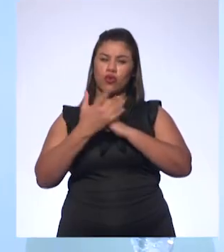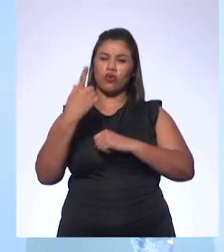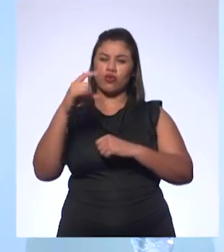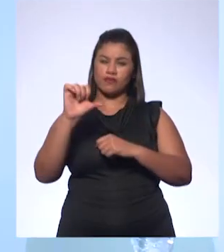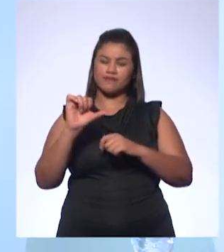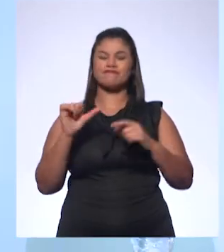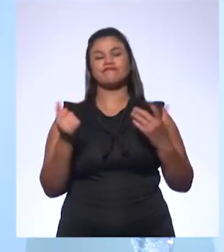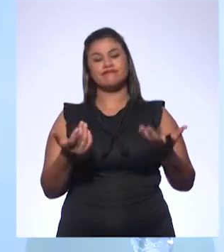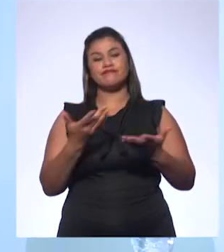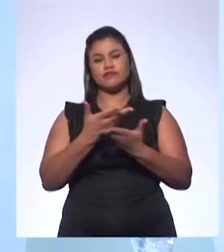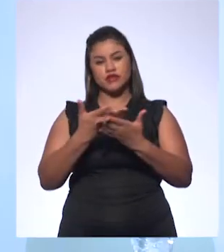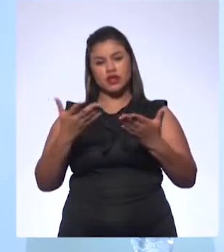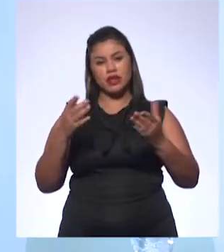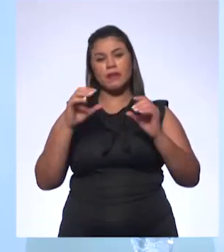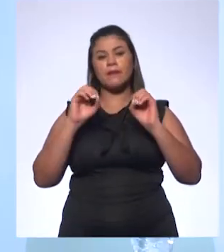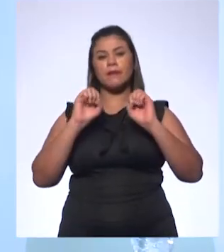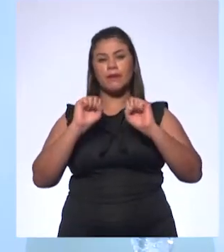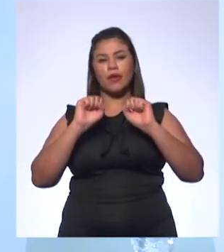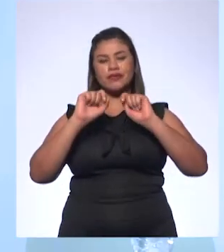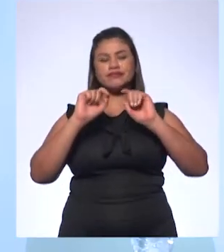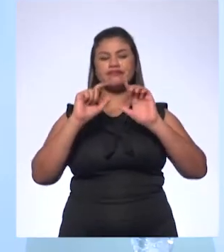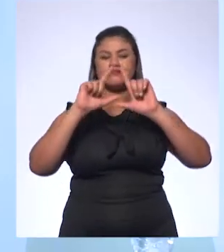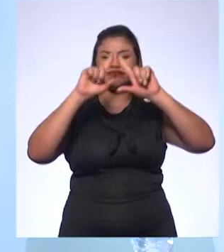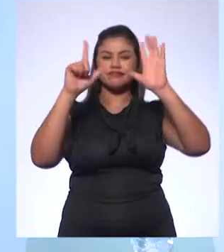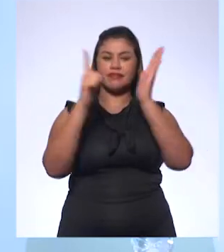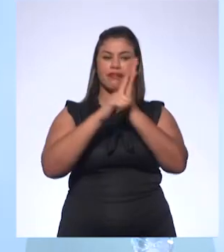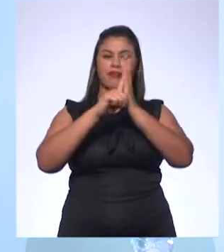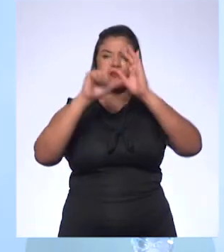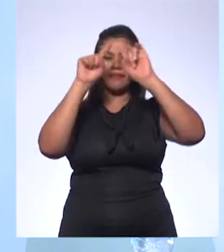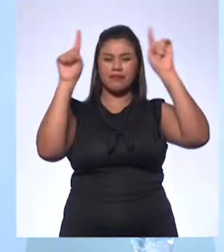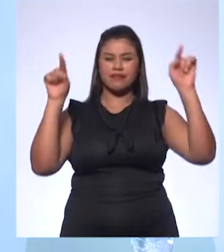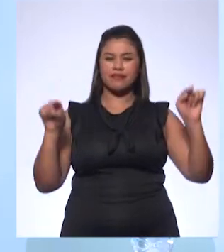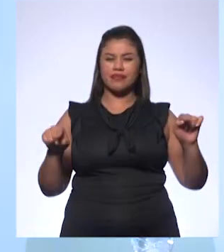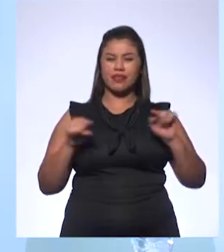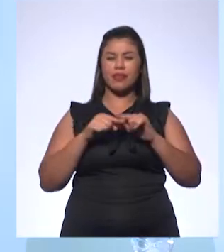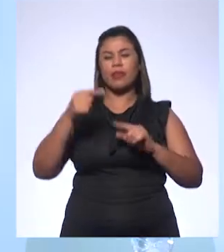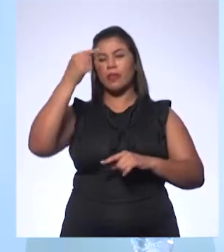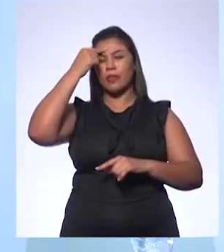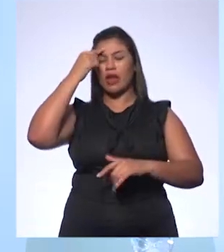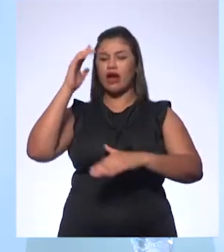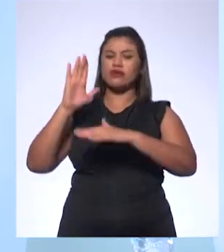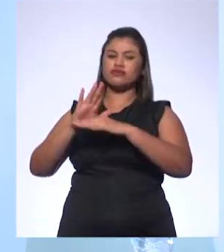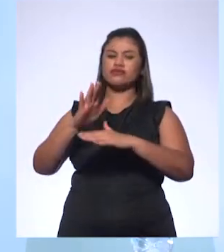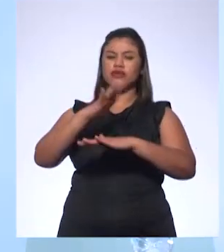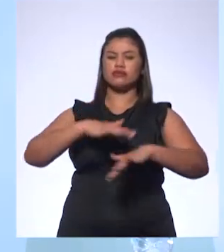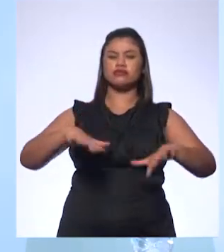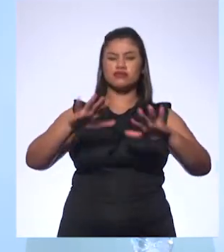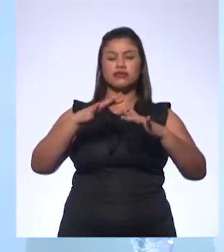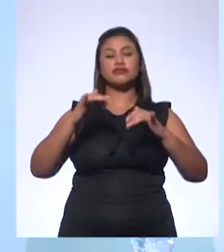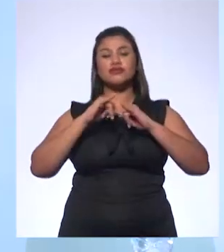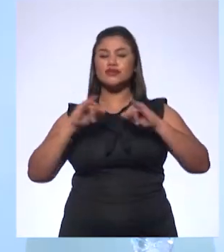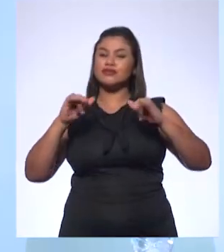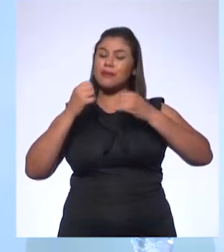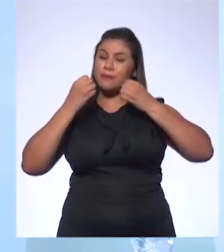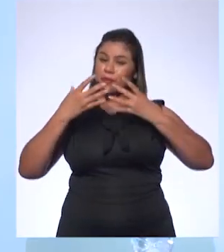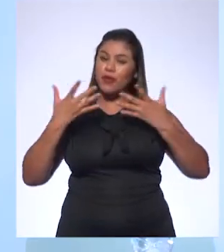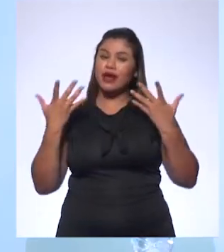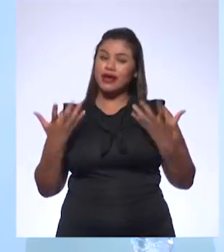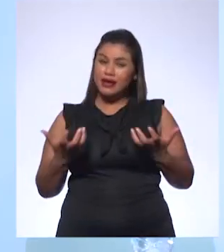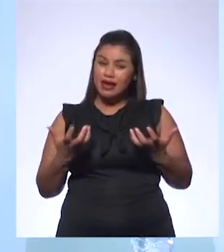para conscientizar, né? A gente quer a notícia boa, então a gente também precisa fazer a nossa parte, né? A gente também